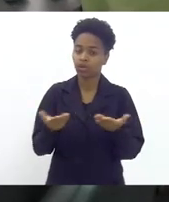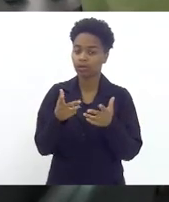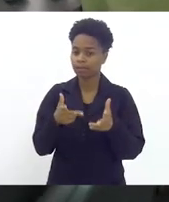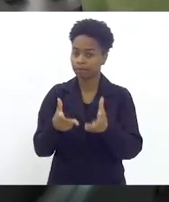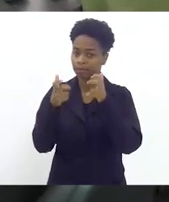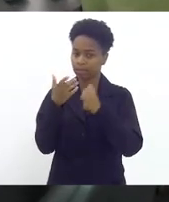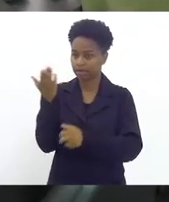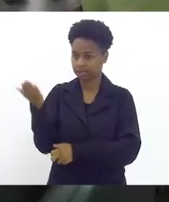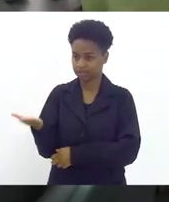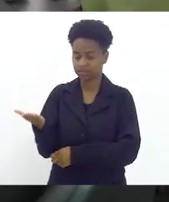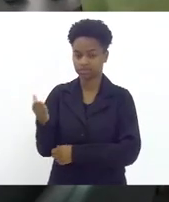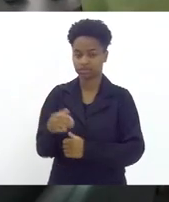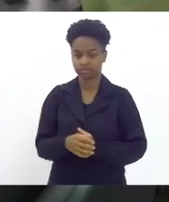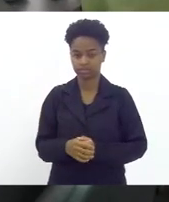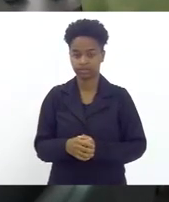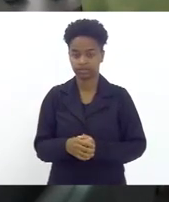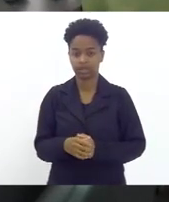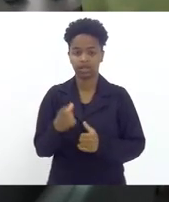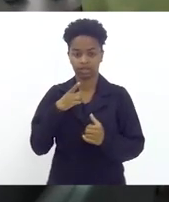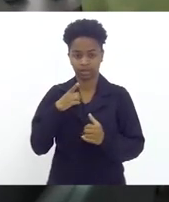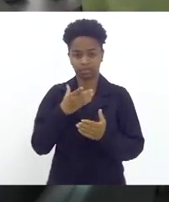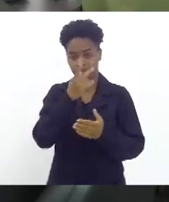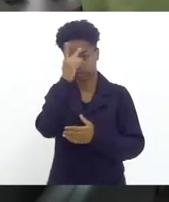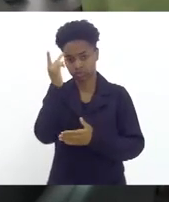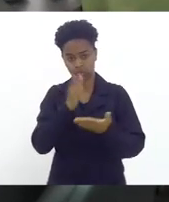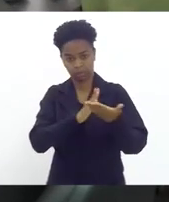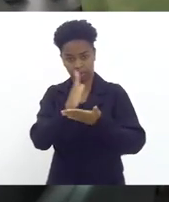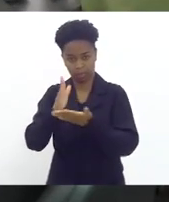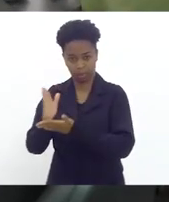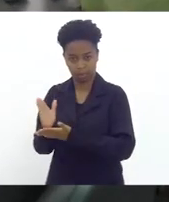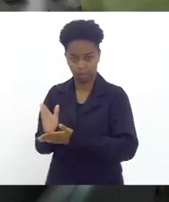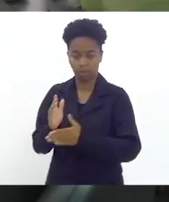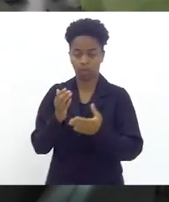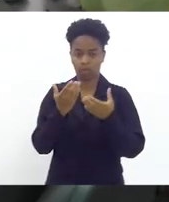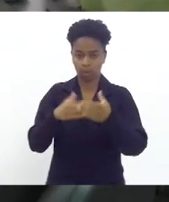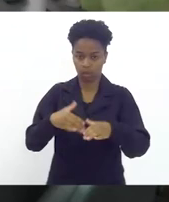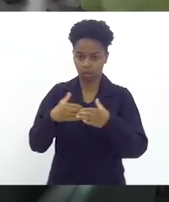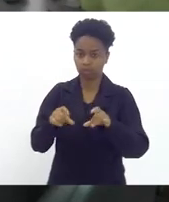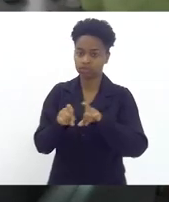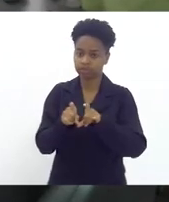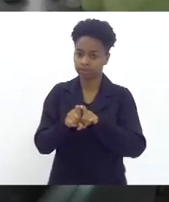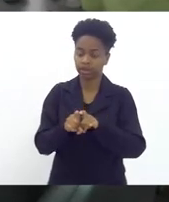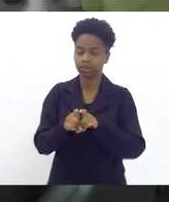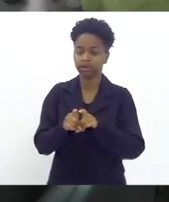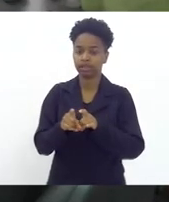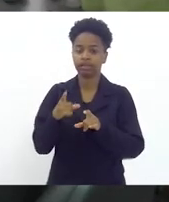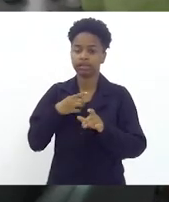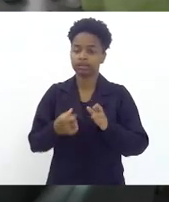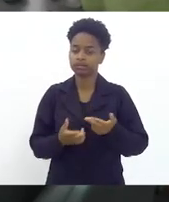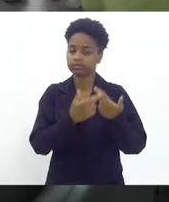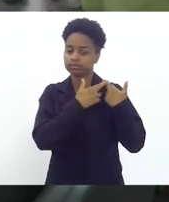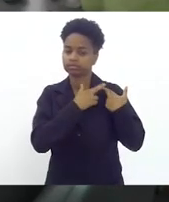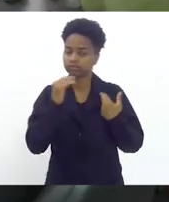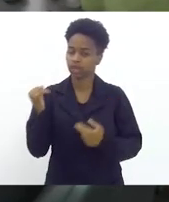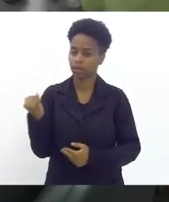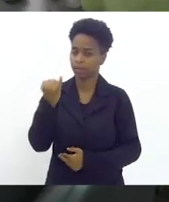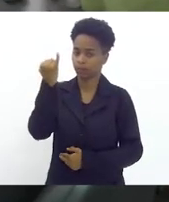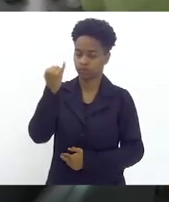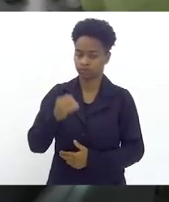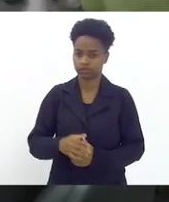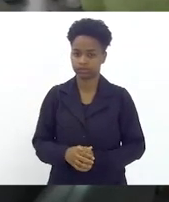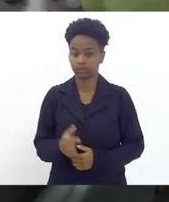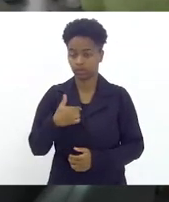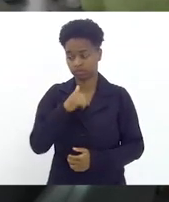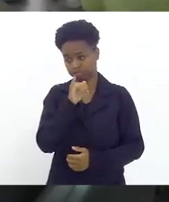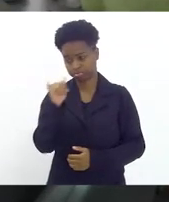depois os concursados assumindo responsabilidades importantíssimas eu já disse